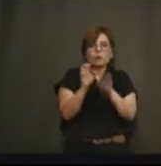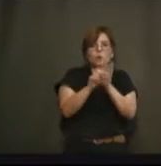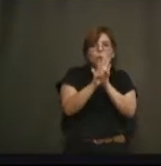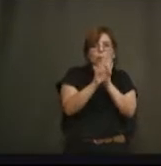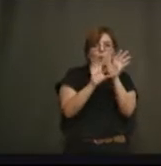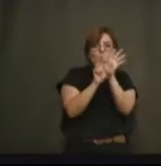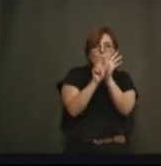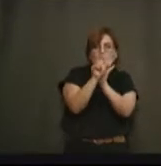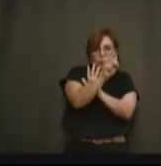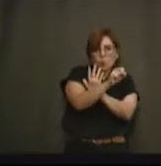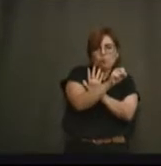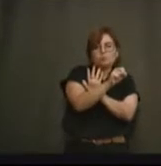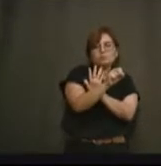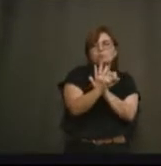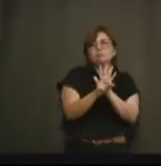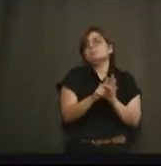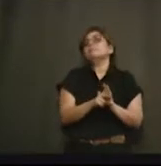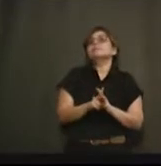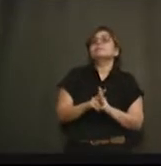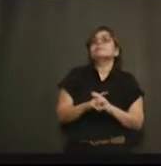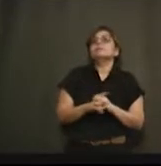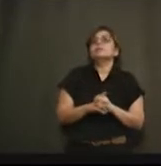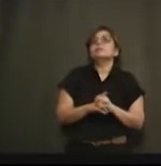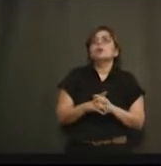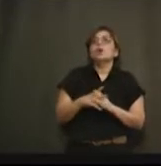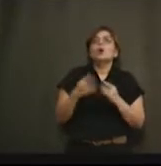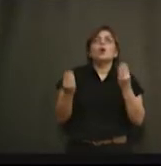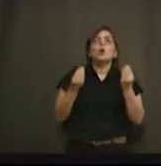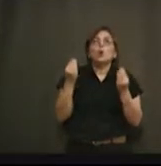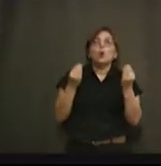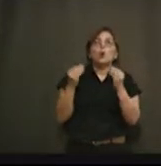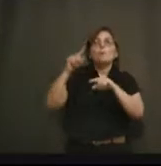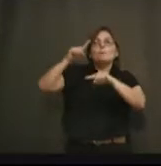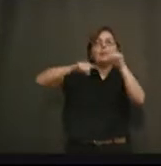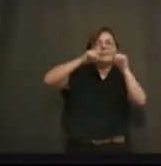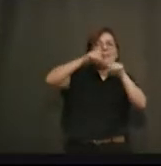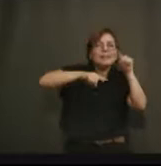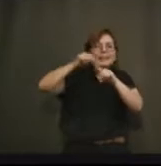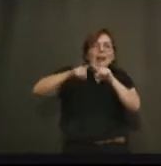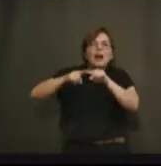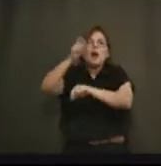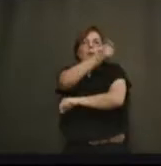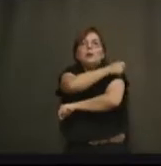Com materiais de diferentes tipos, é uma plataforma interativa